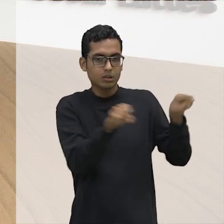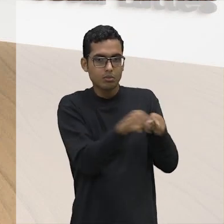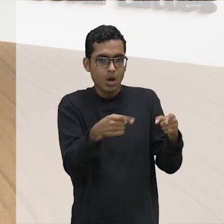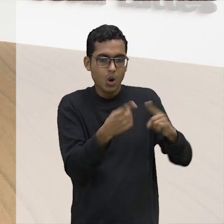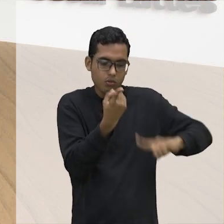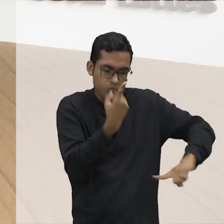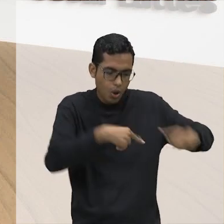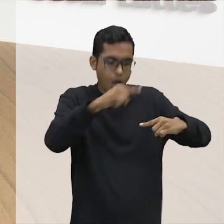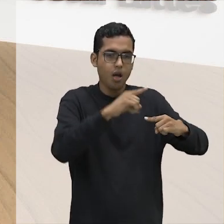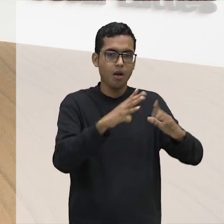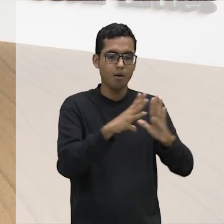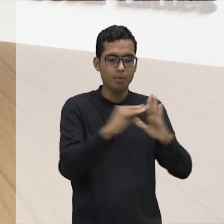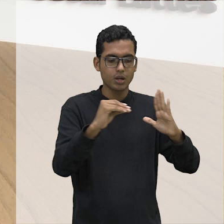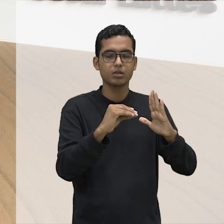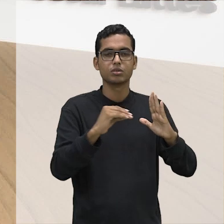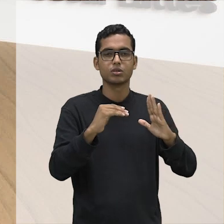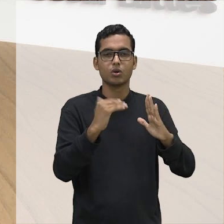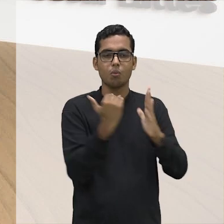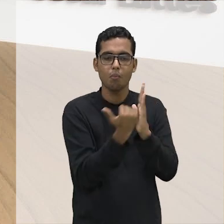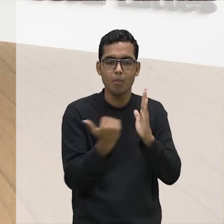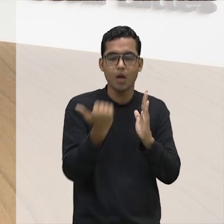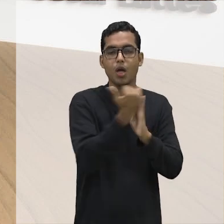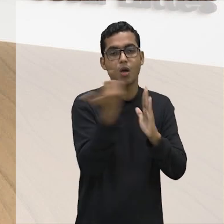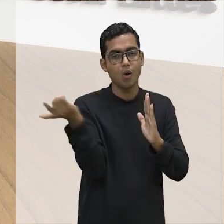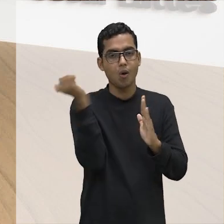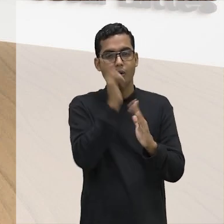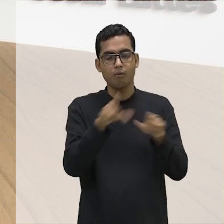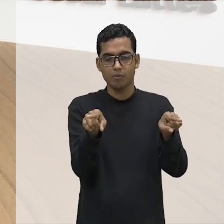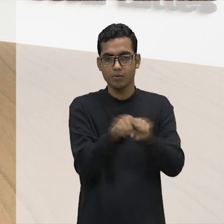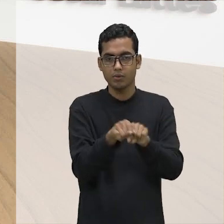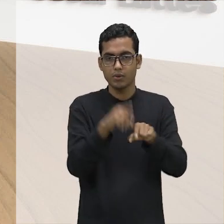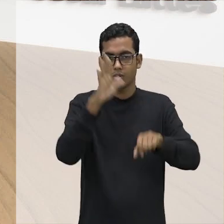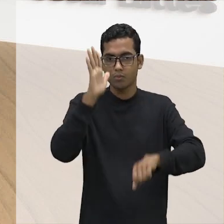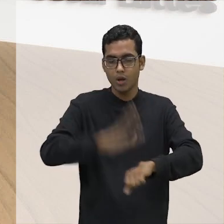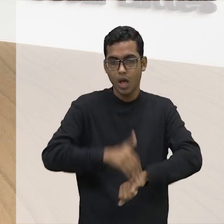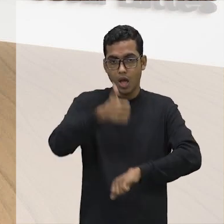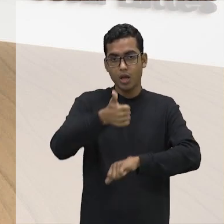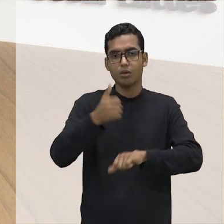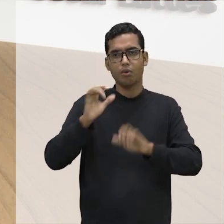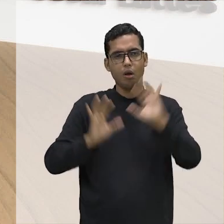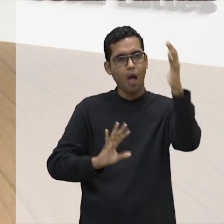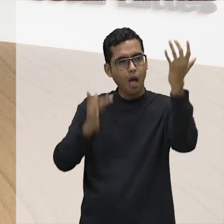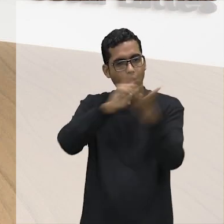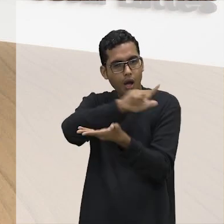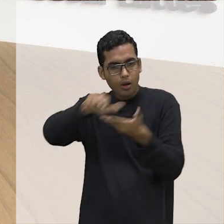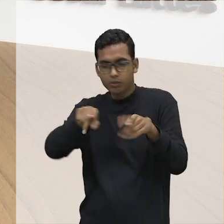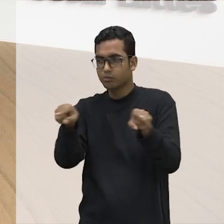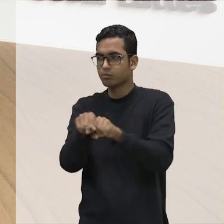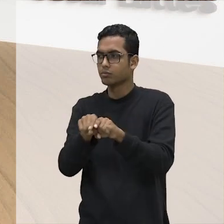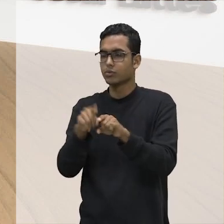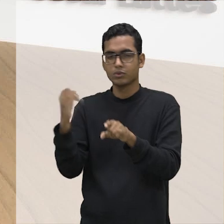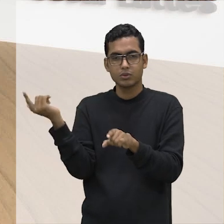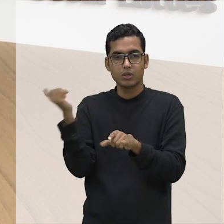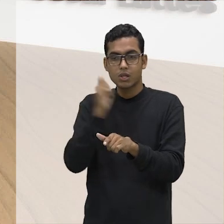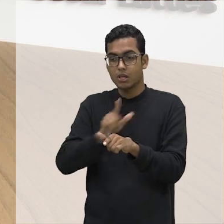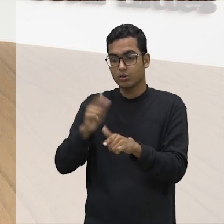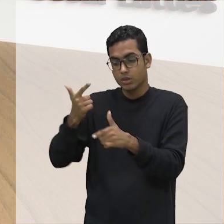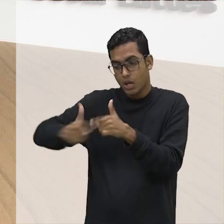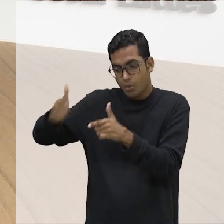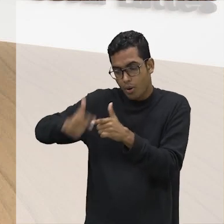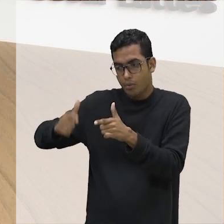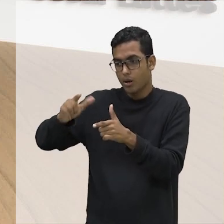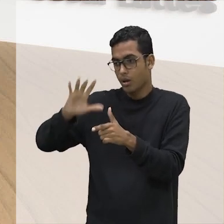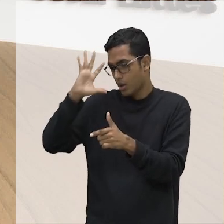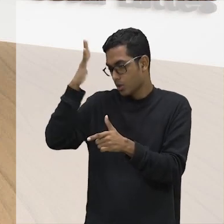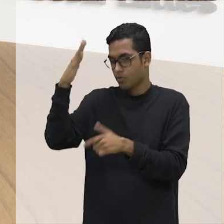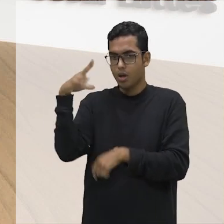modelos para que a gente possa explicar uma gama maior de fenômenos e resolver aí os problemas que ainda estão em aberto na ciência.